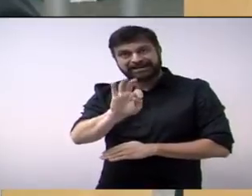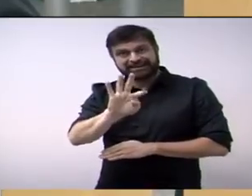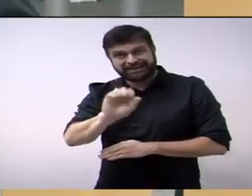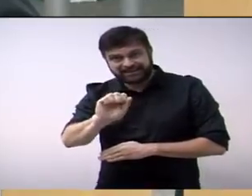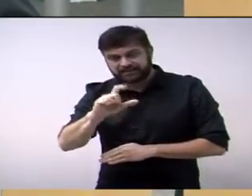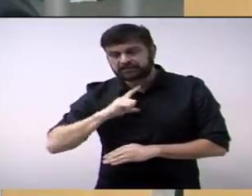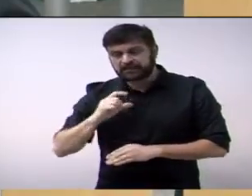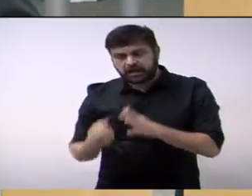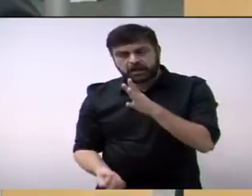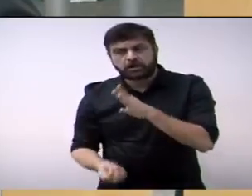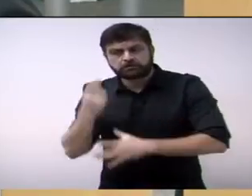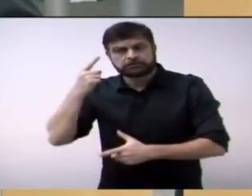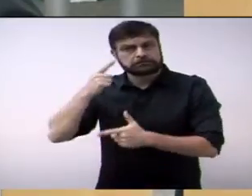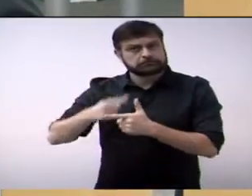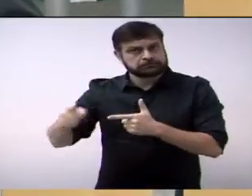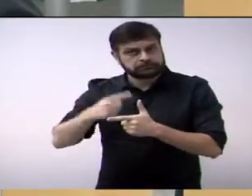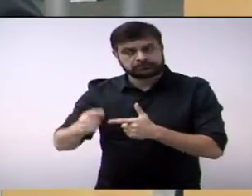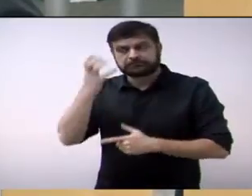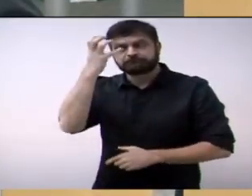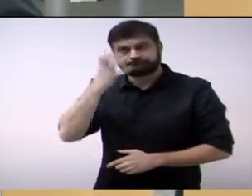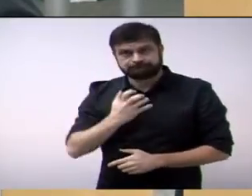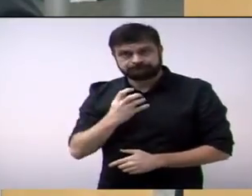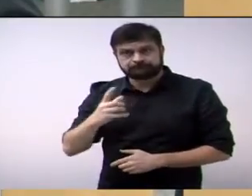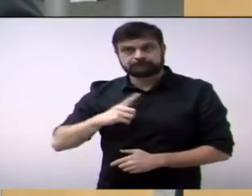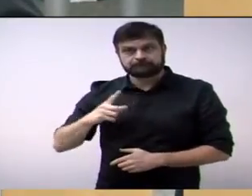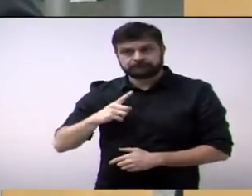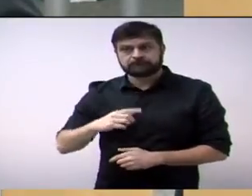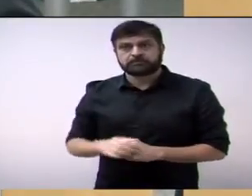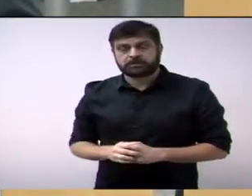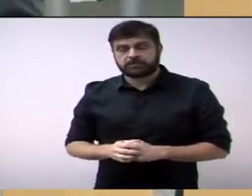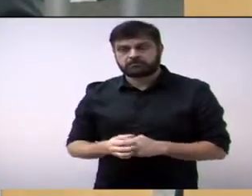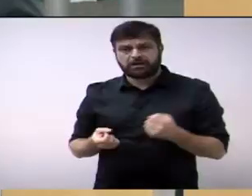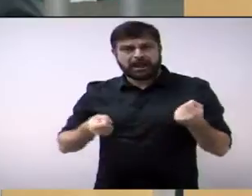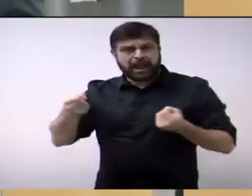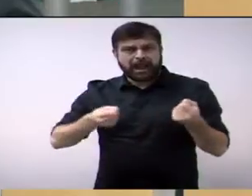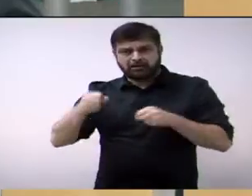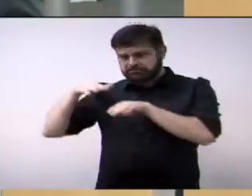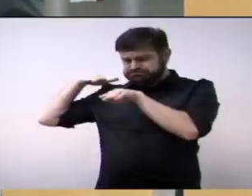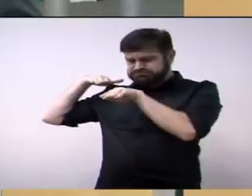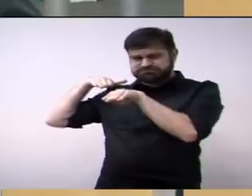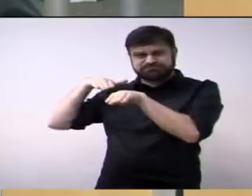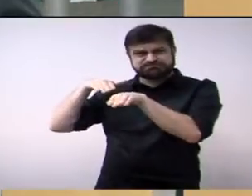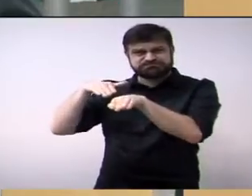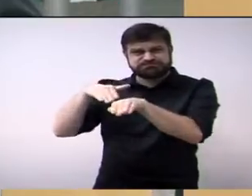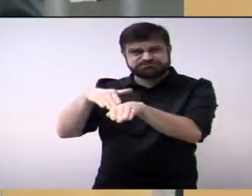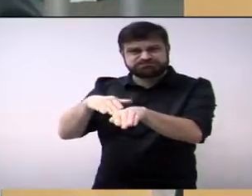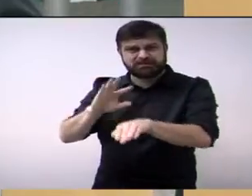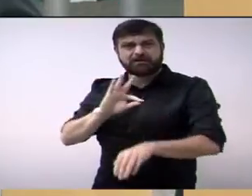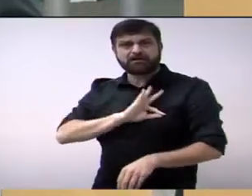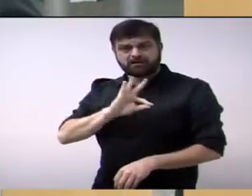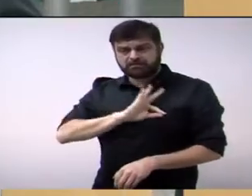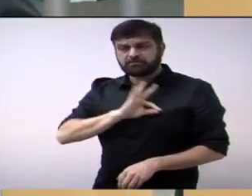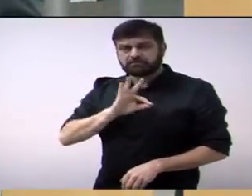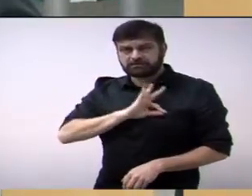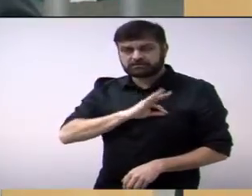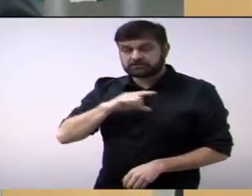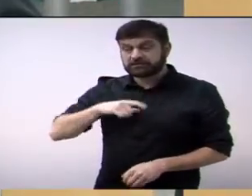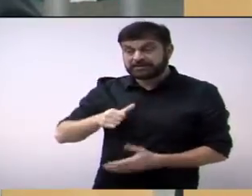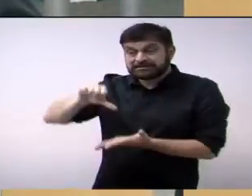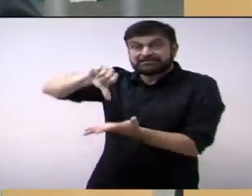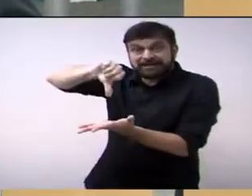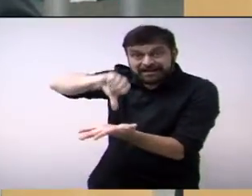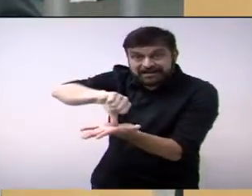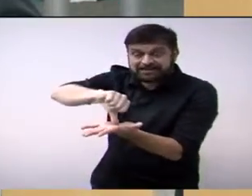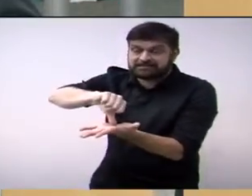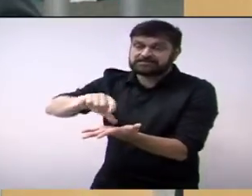coisa grave, que teve a movimentação de várias viaturas, muitas viaturas mesmo, né? E com uma base da guarda